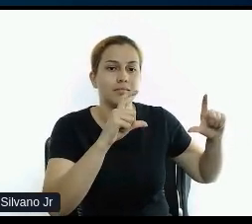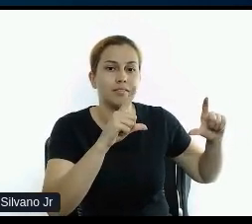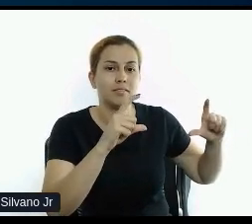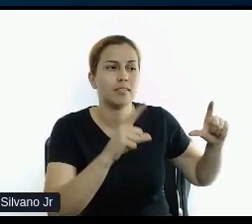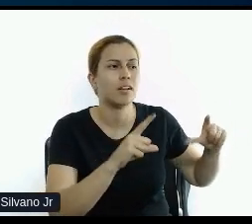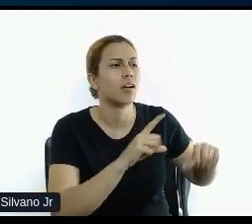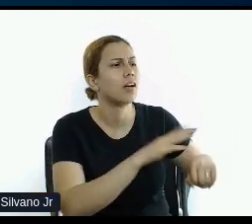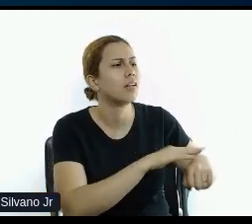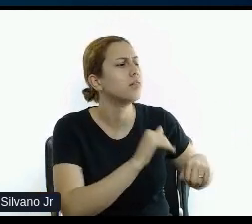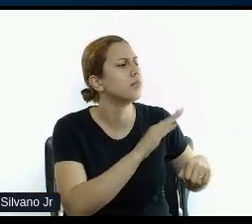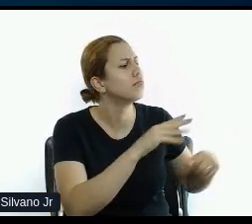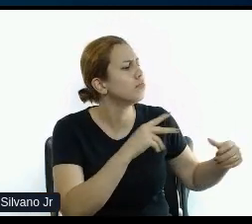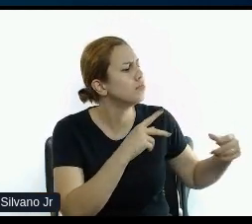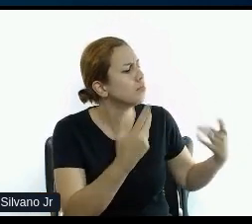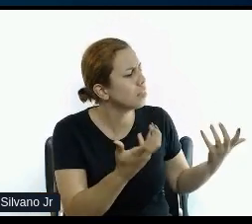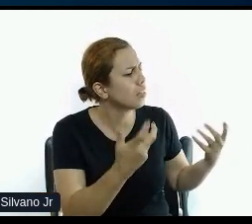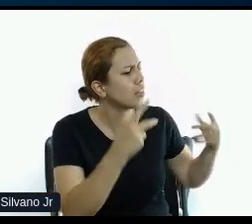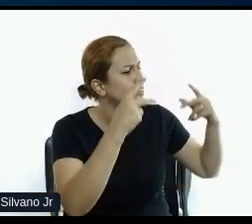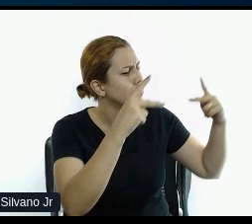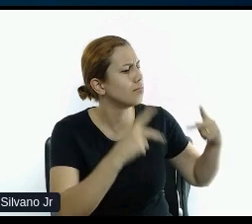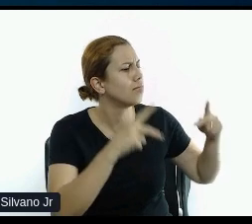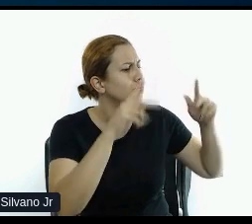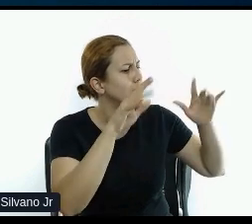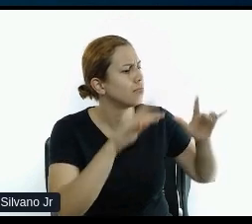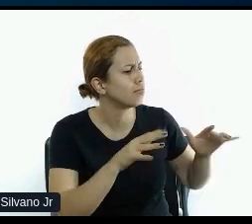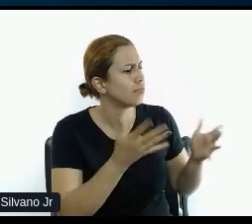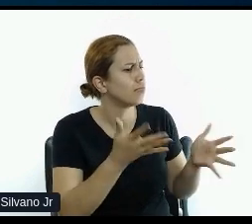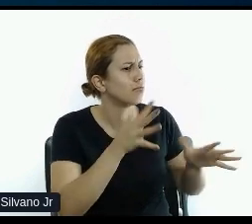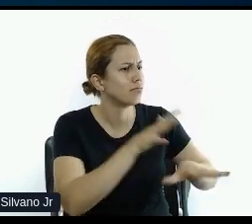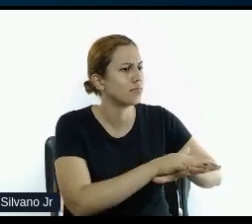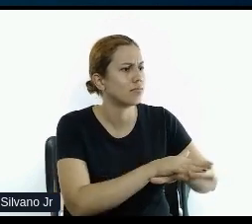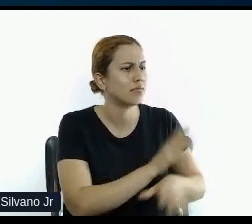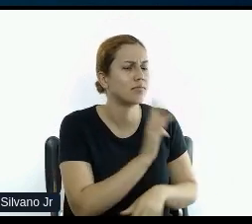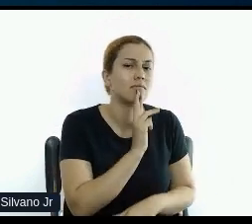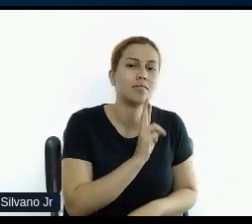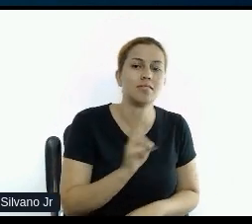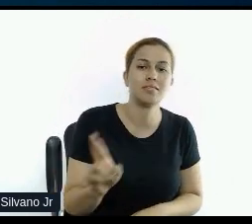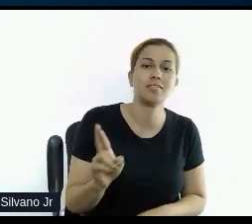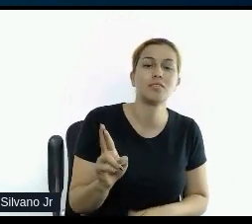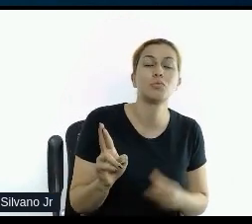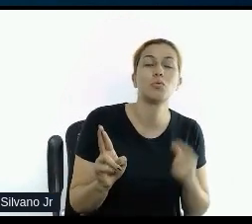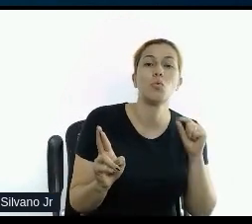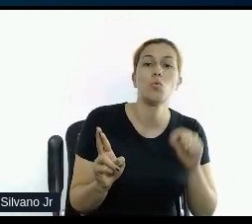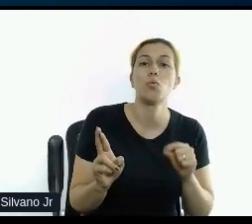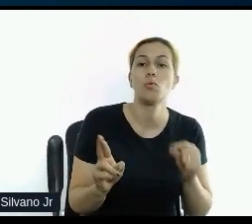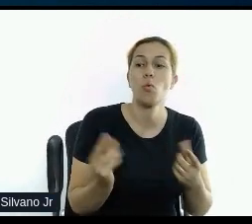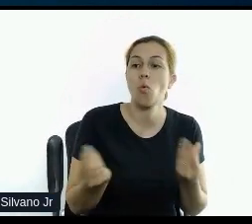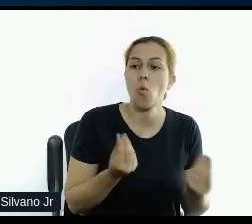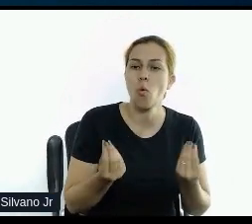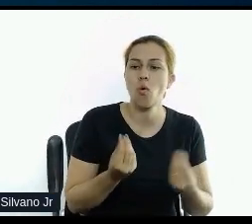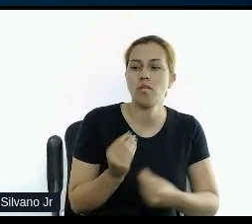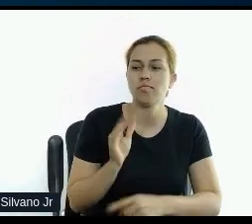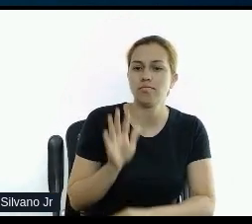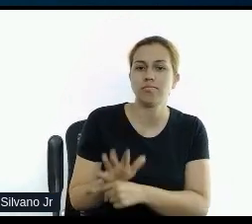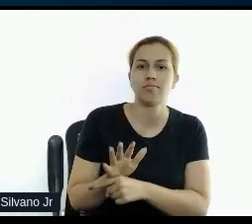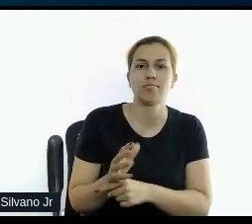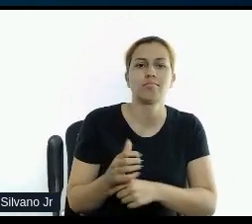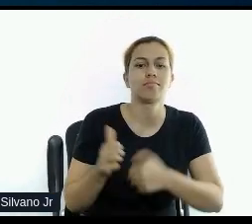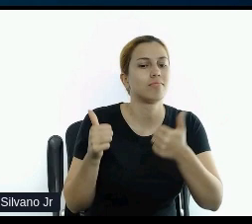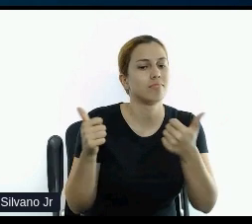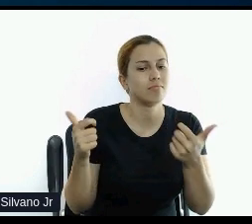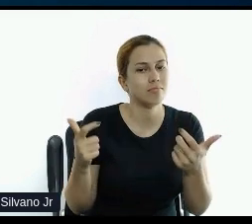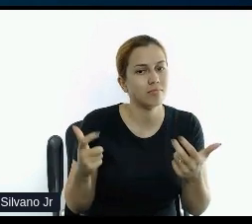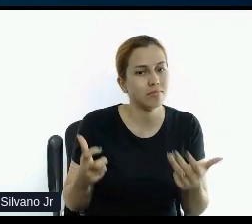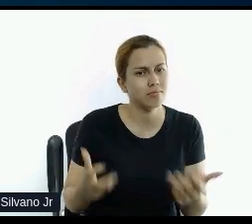mais inclusivo. E ele pega e gera uma resposta para mim, dizendo como deixar essa tag mais